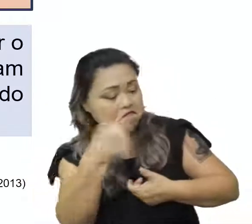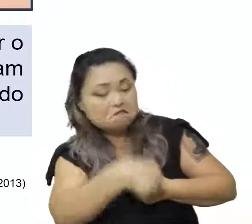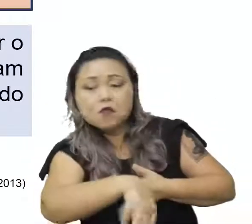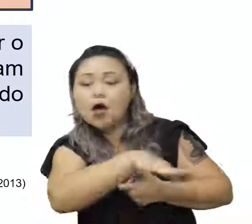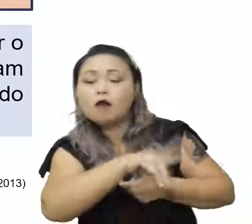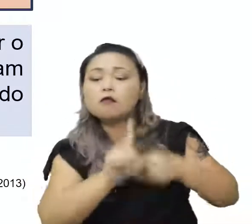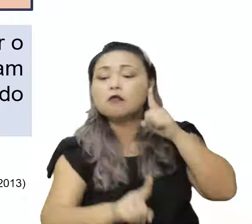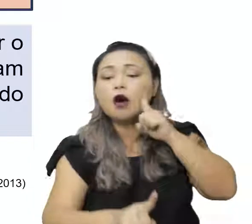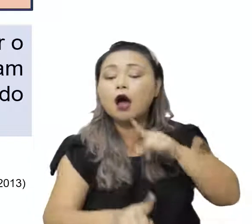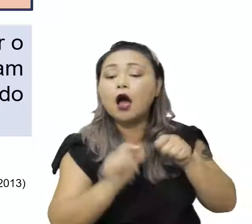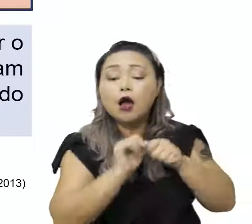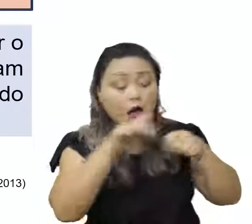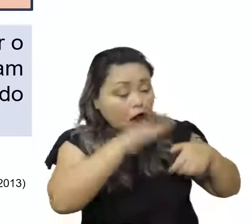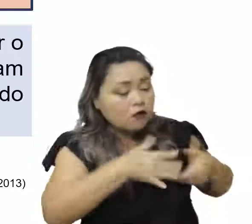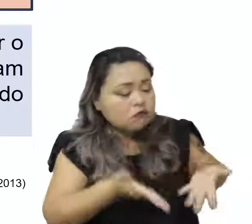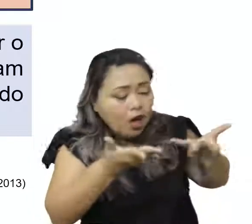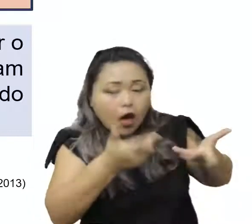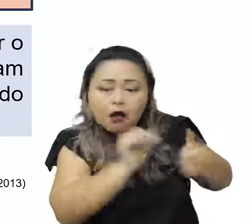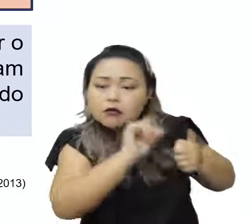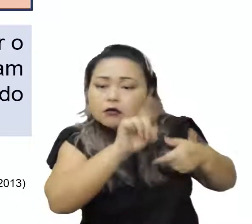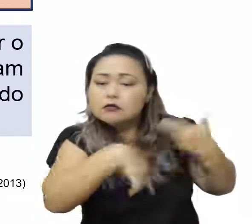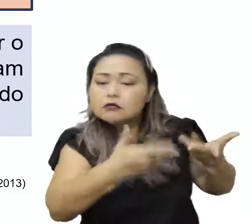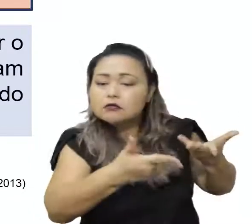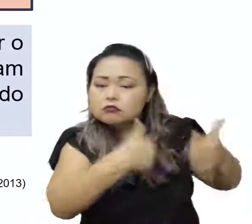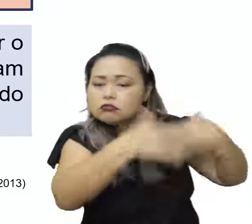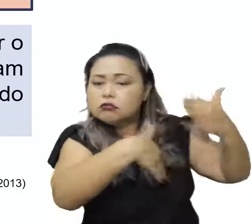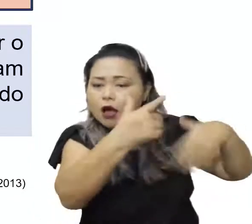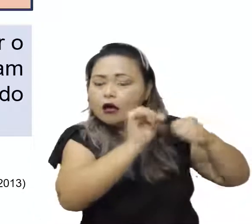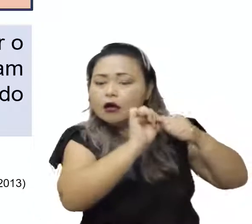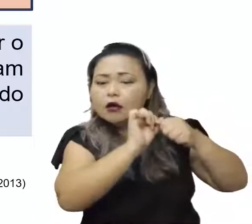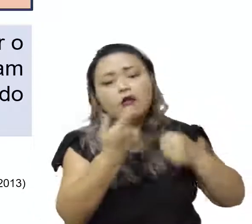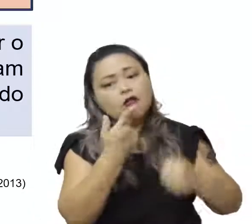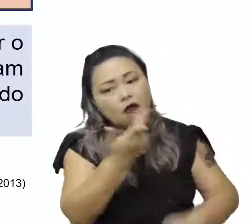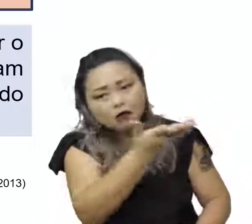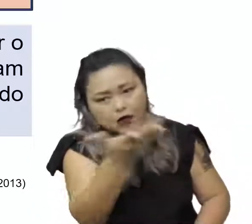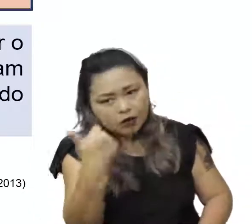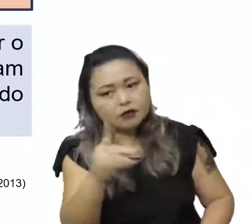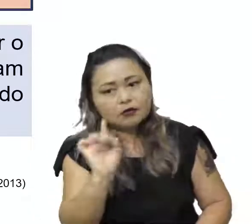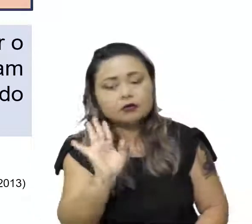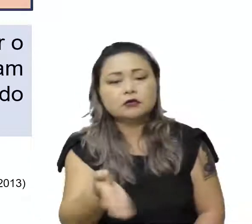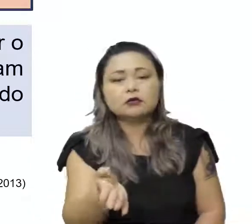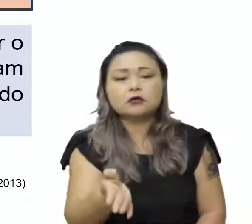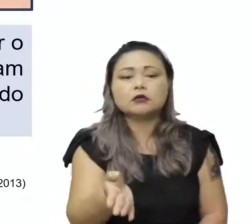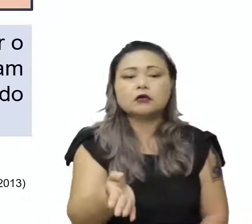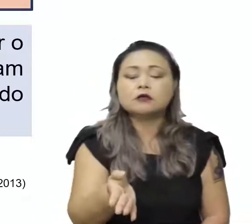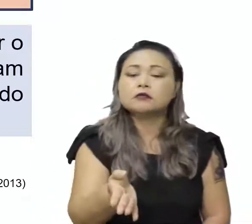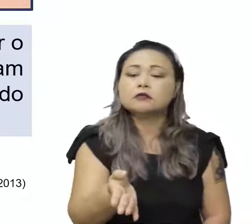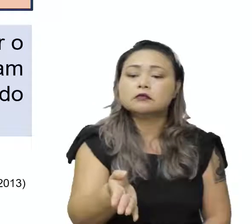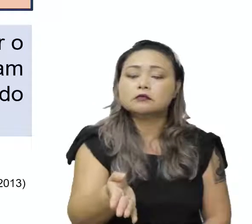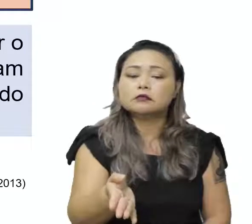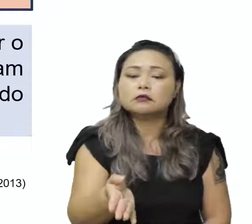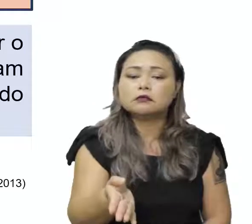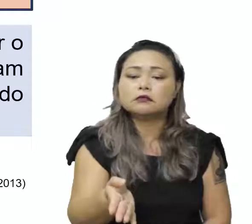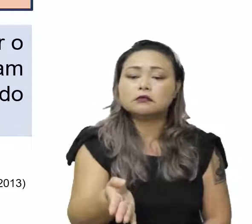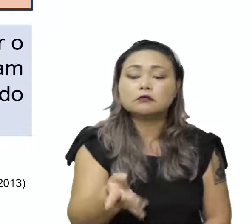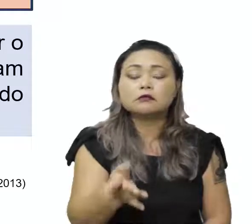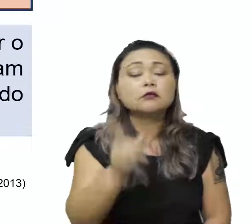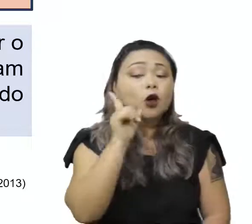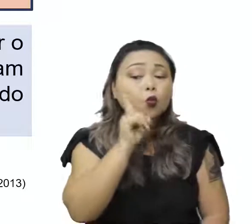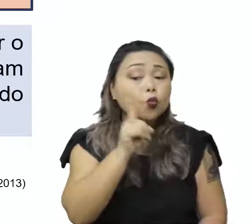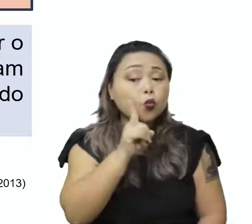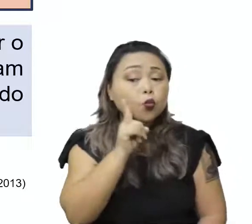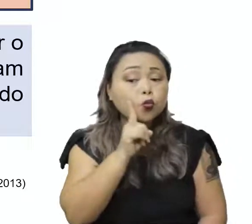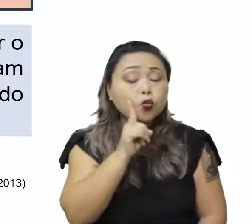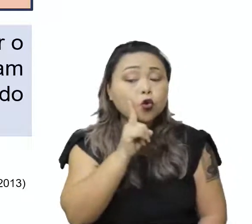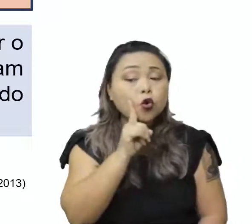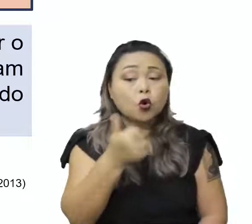e nesse favorecimento, eu já falei isso para vocês, meus queridos jovens do 3º ano, tá? Ele,